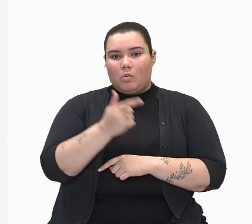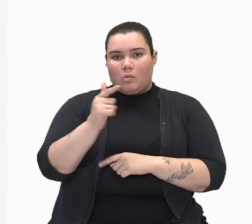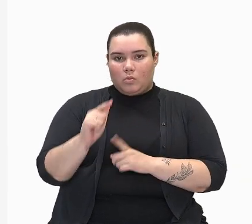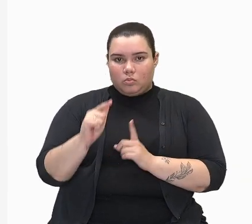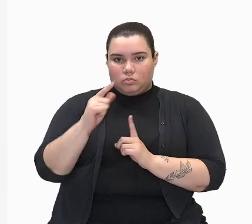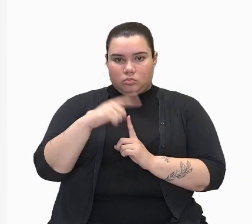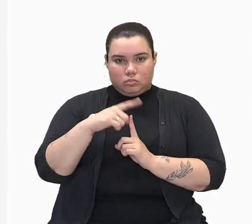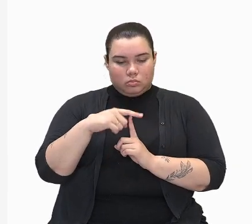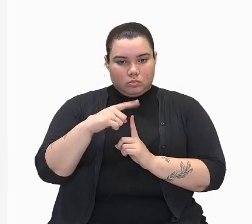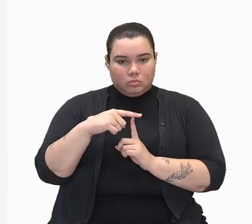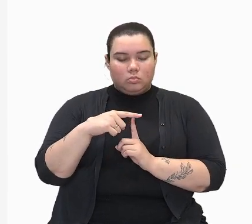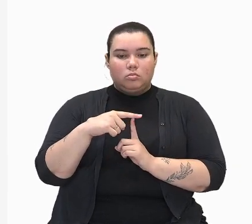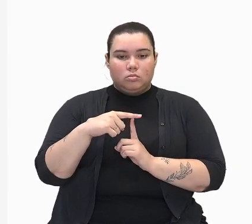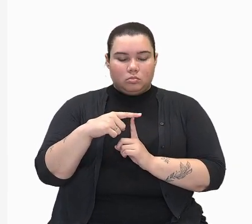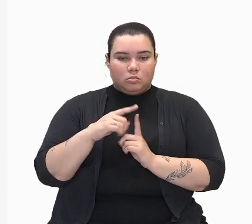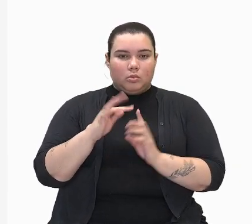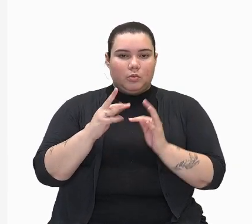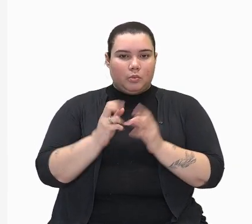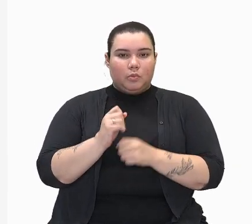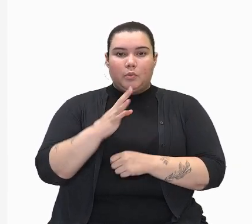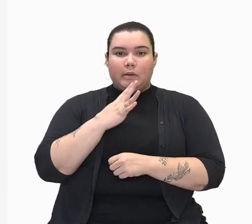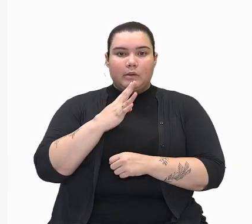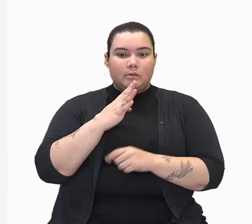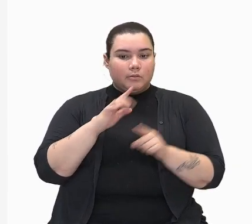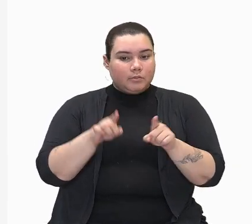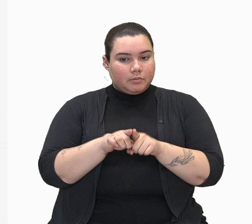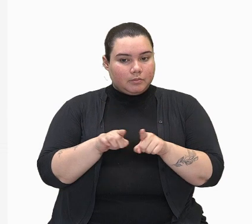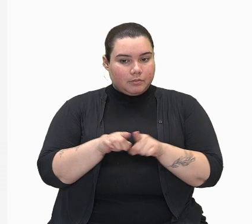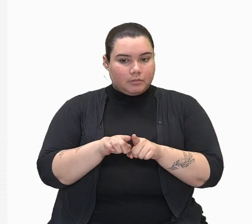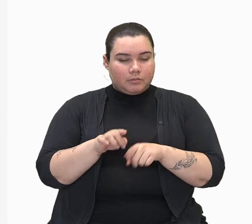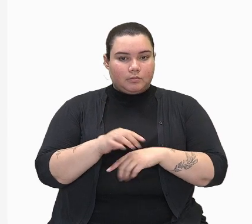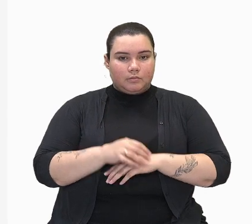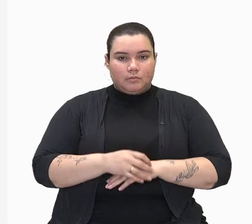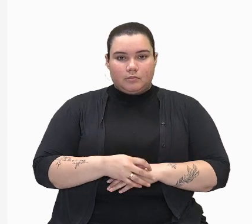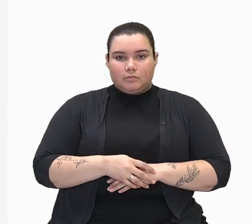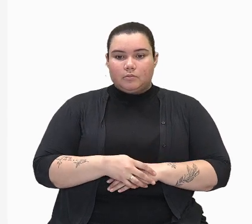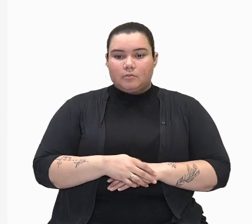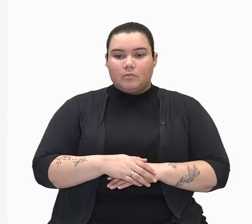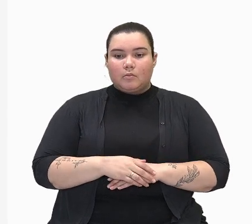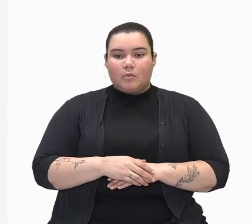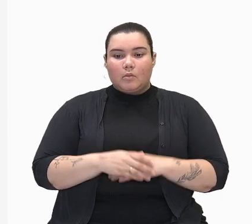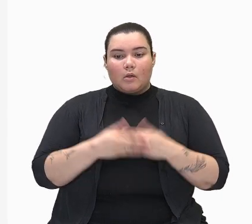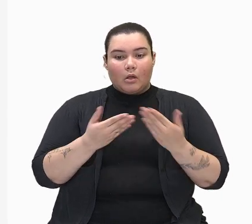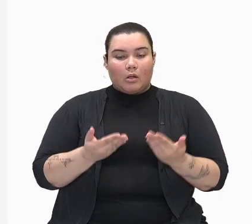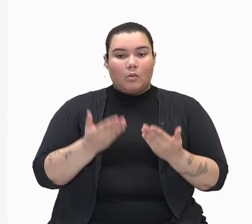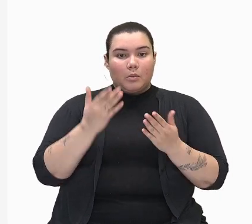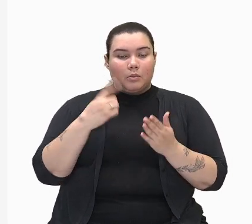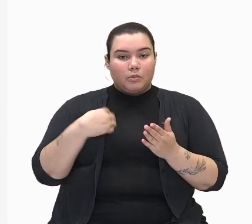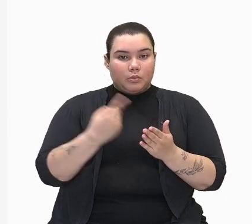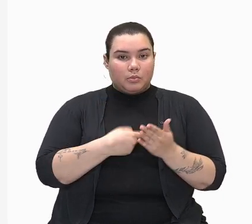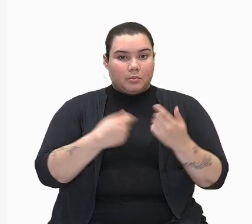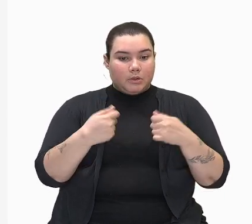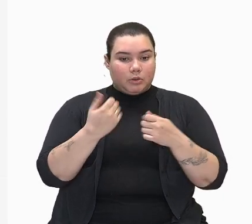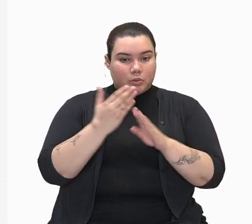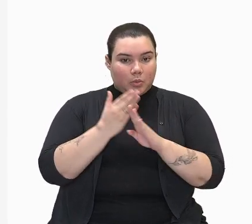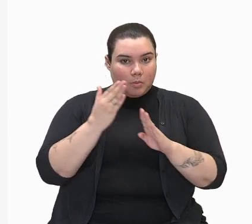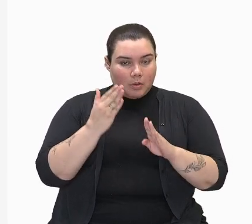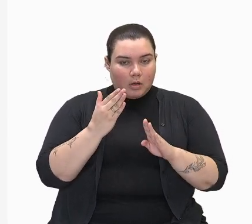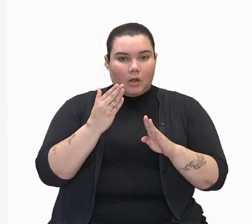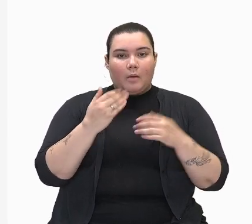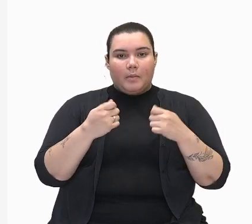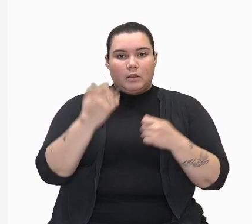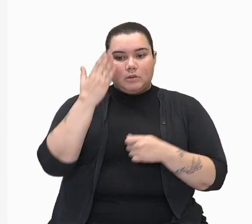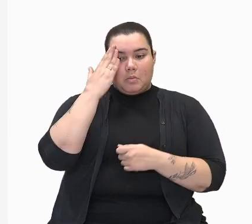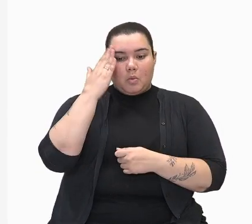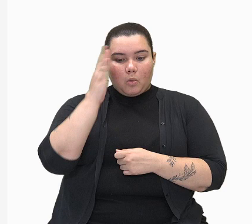também bem familiar, né? Então, para a gente identificar cada um deles, a gente precisa então saber o